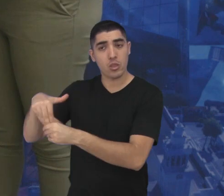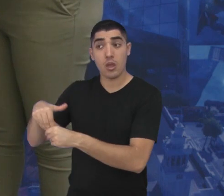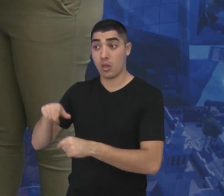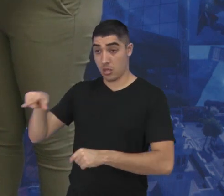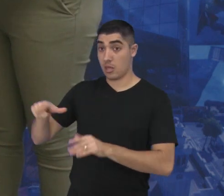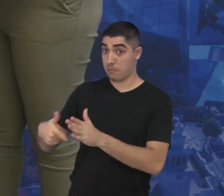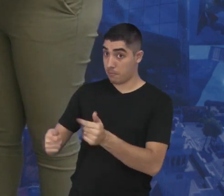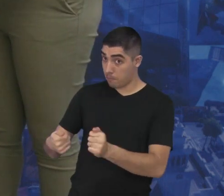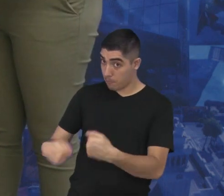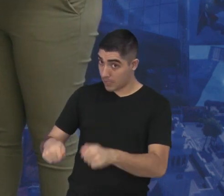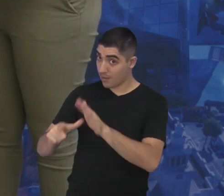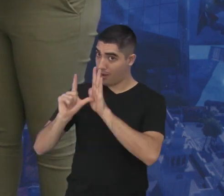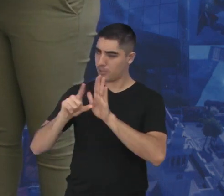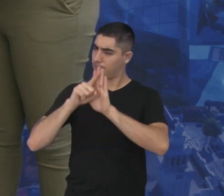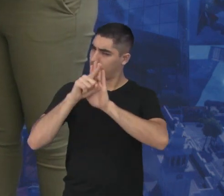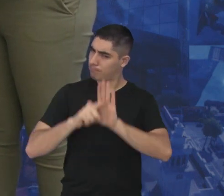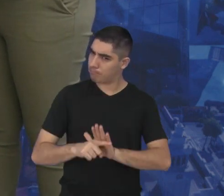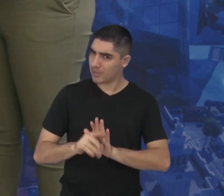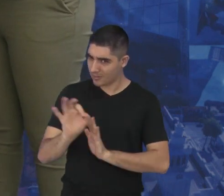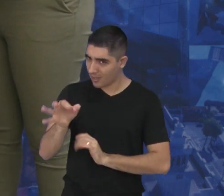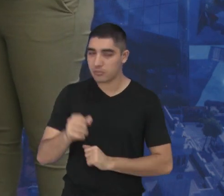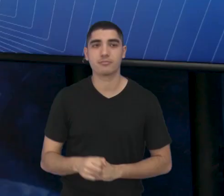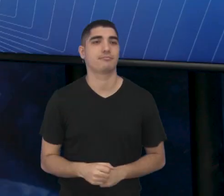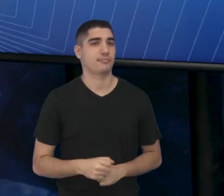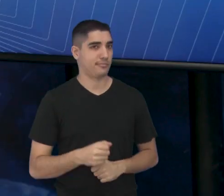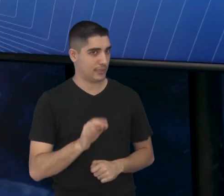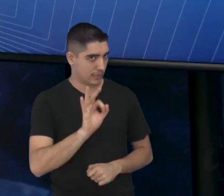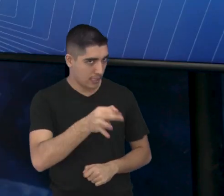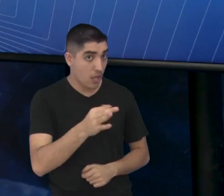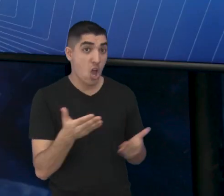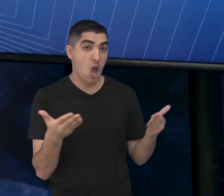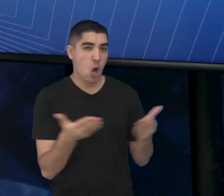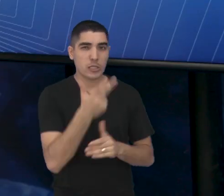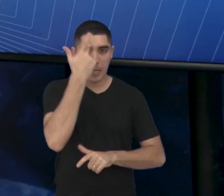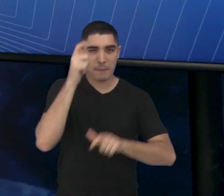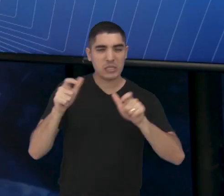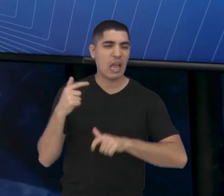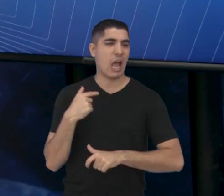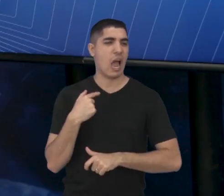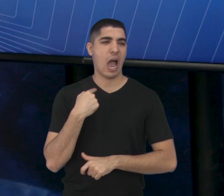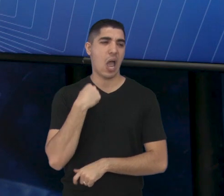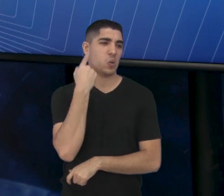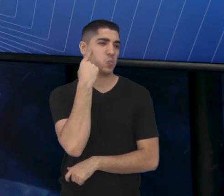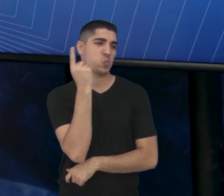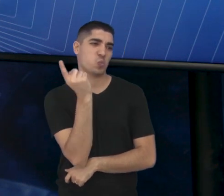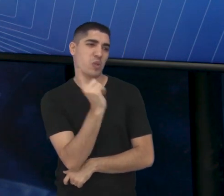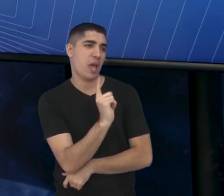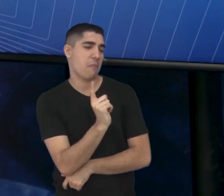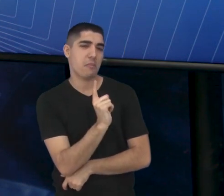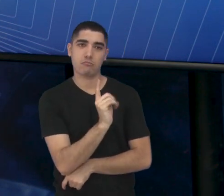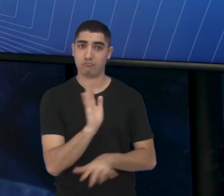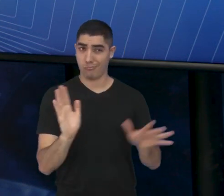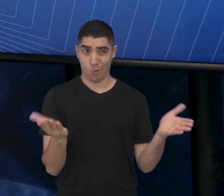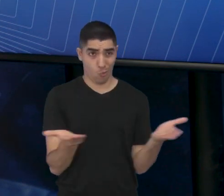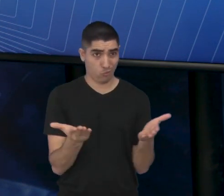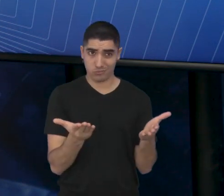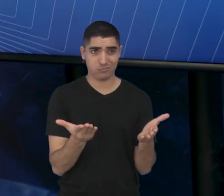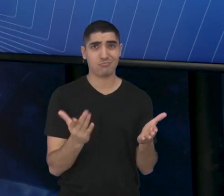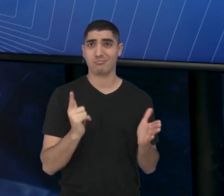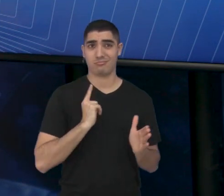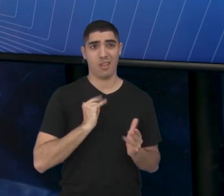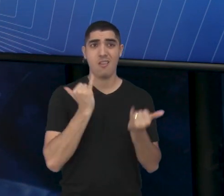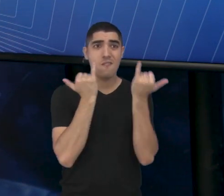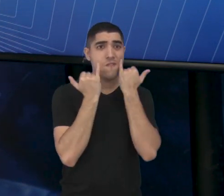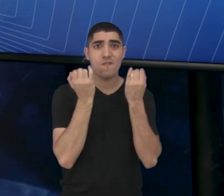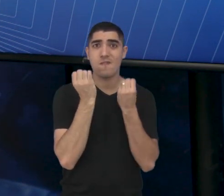precisa pesquisar muito antes, né? Exatamente. Hoje em dia não tem desculpa para dizer que não sabe o que o candidato fez, qual é